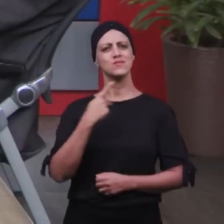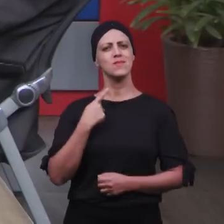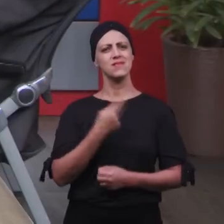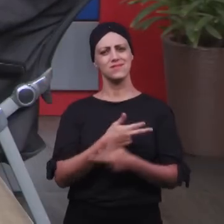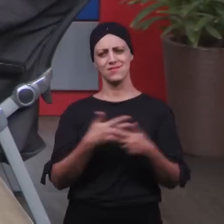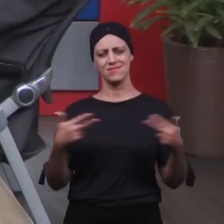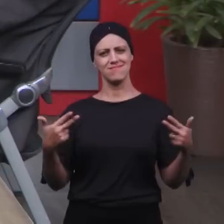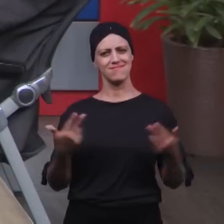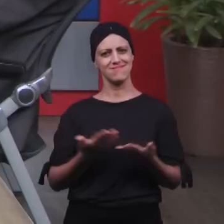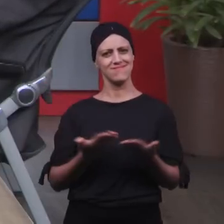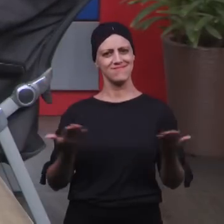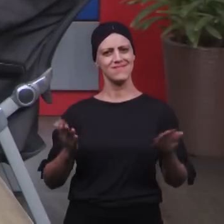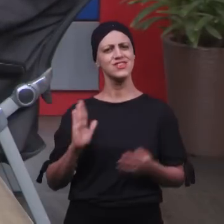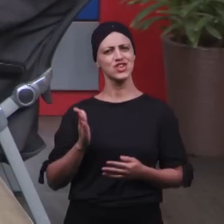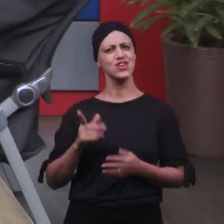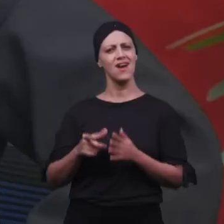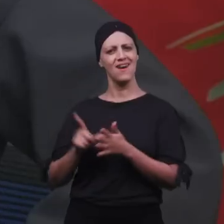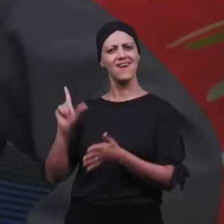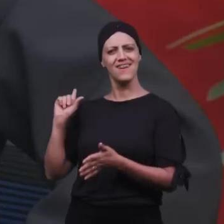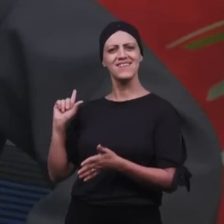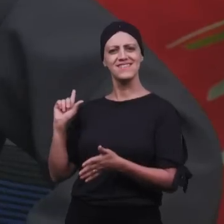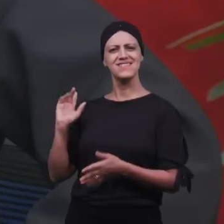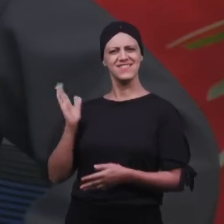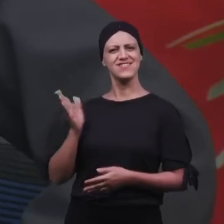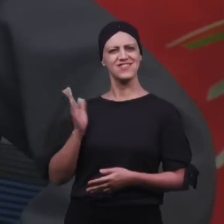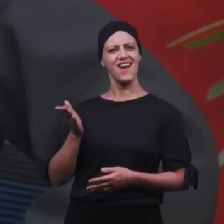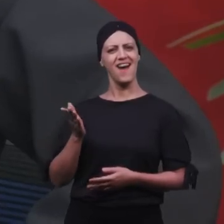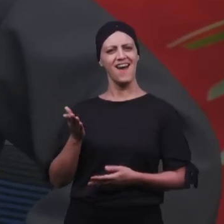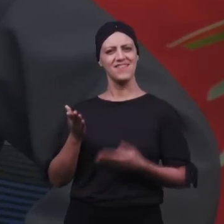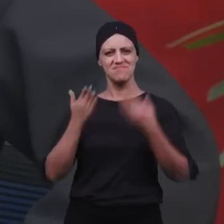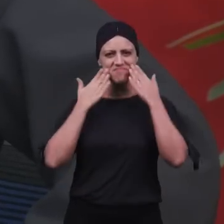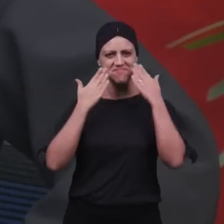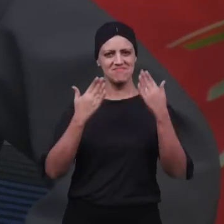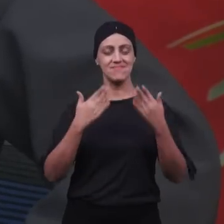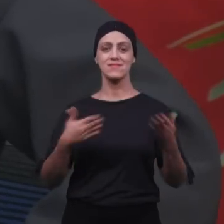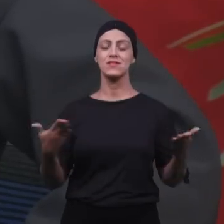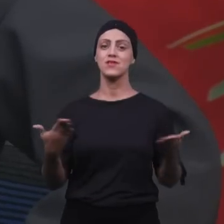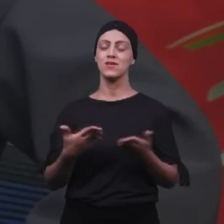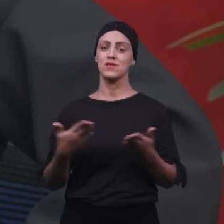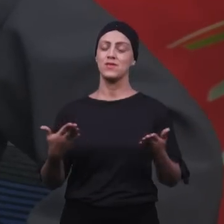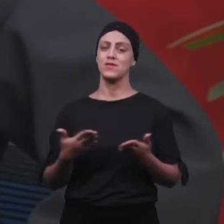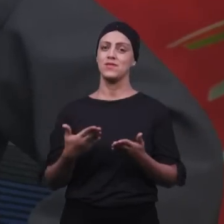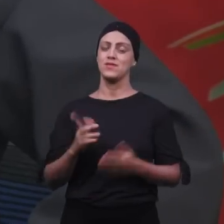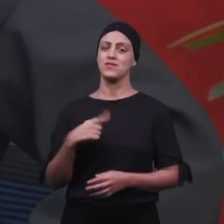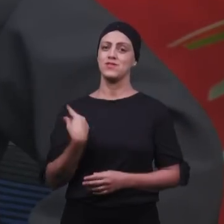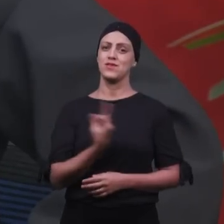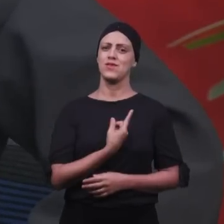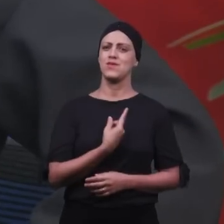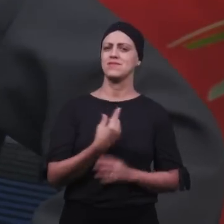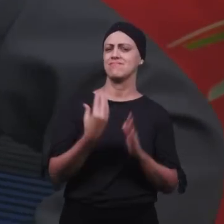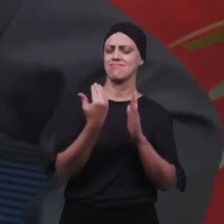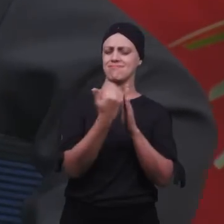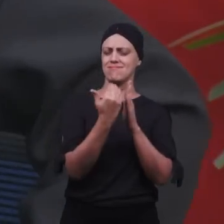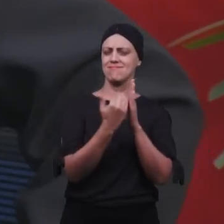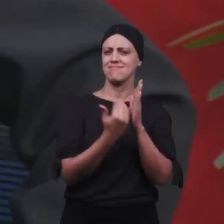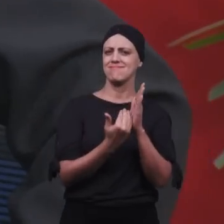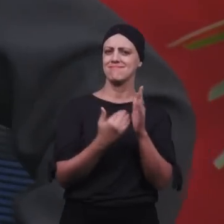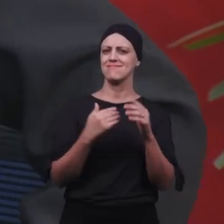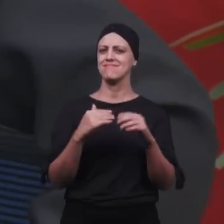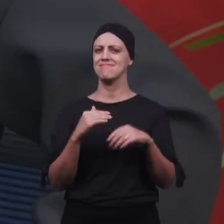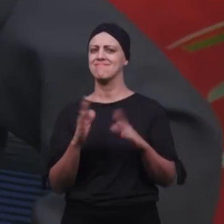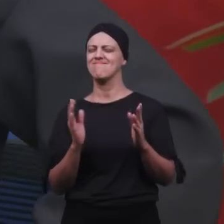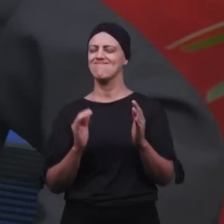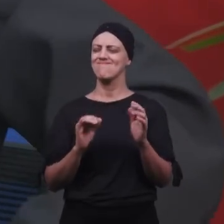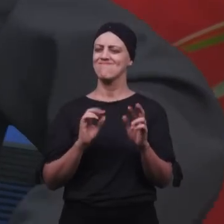já tiveram aqui da outra vez, mas agora hoje nós vamos já fazer um programa mais descontraído, podemos